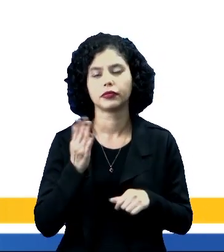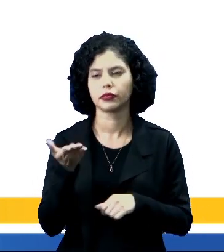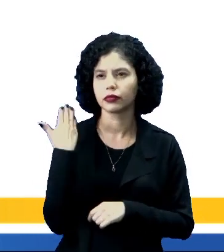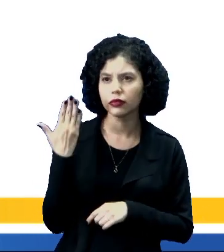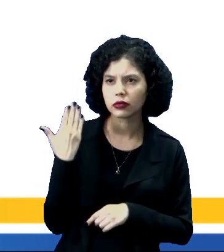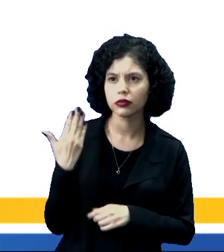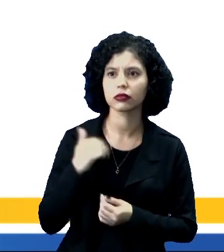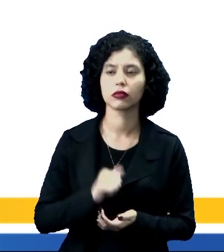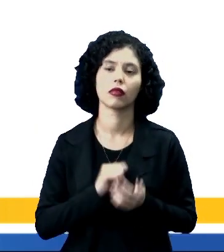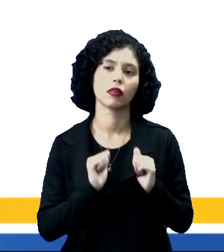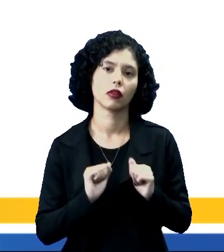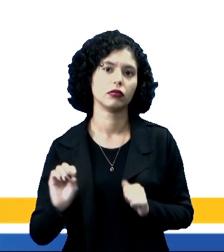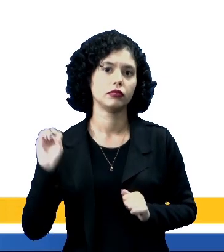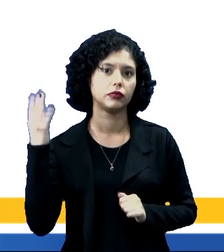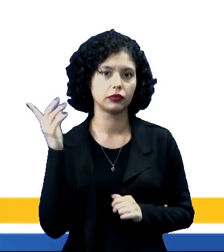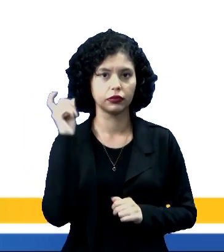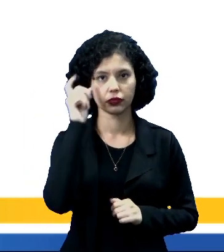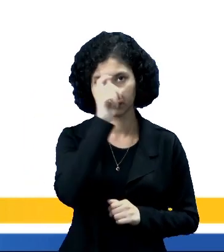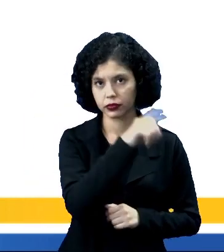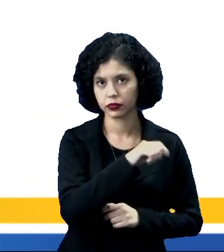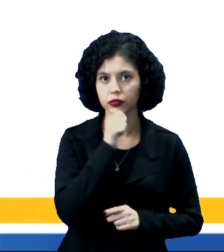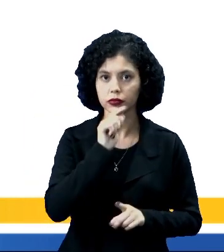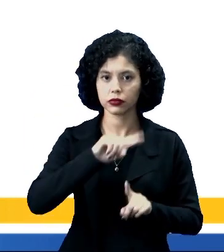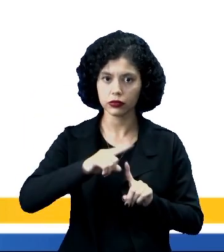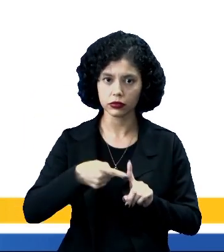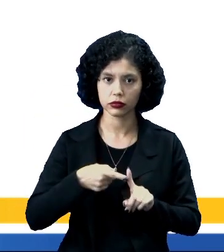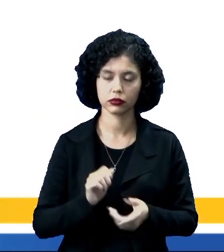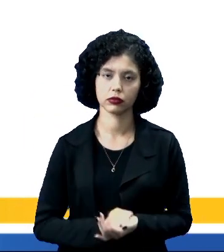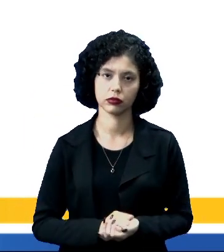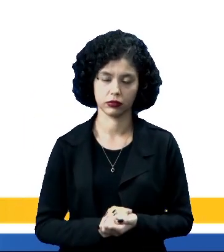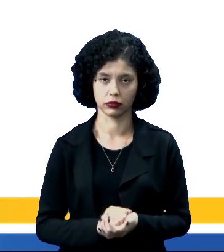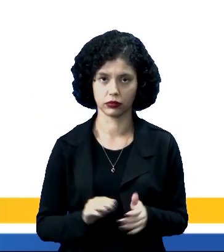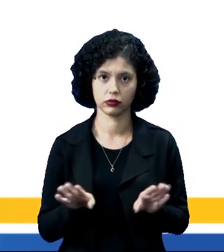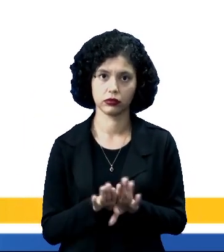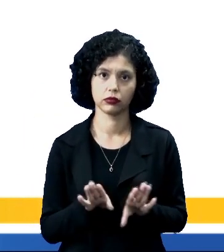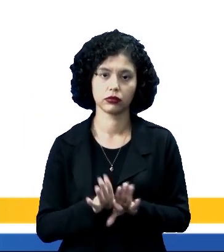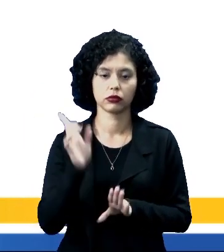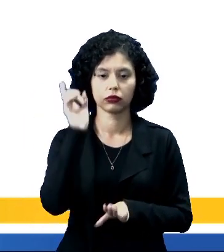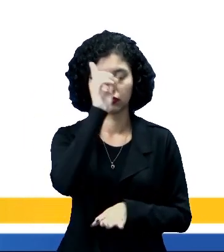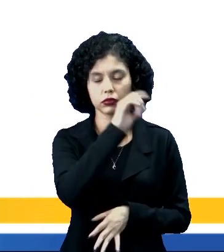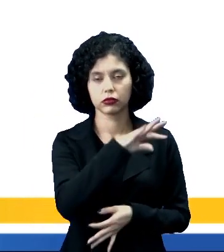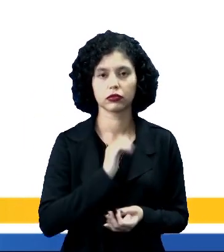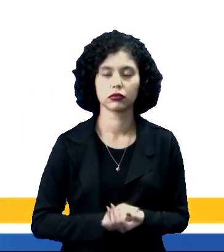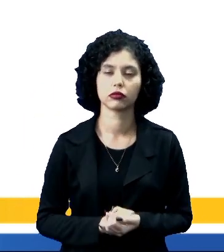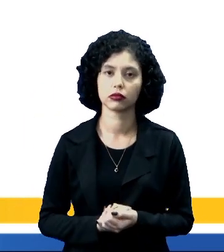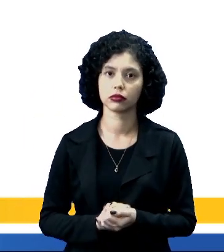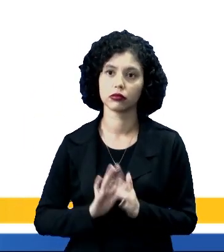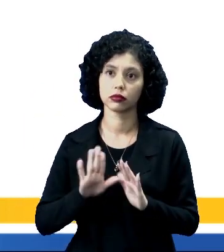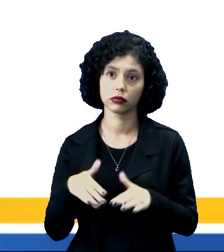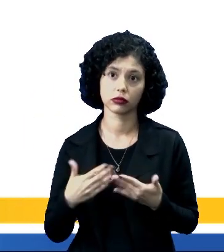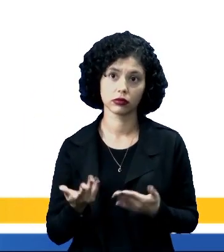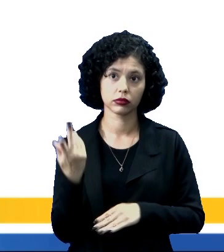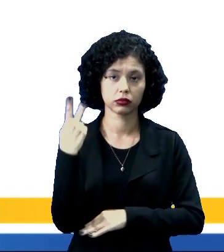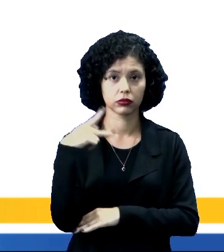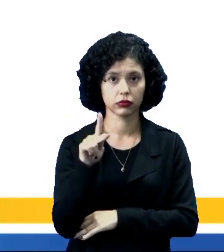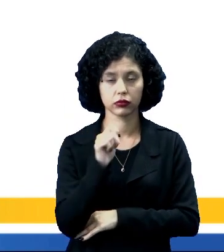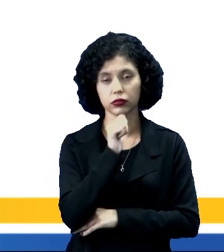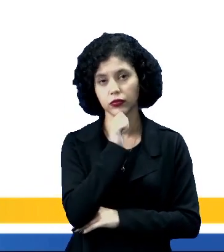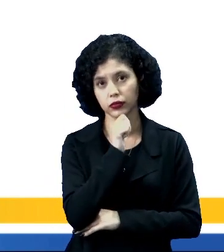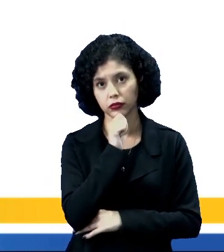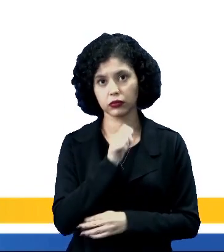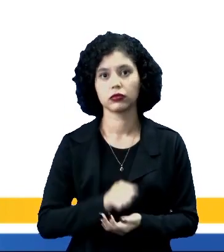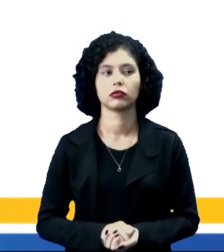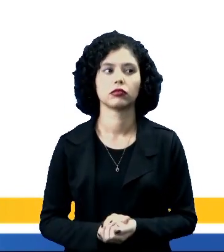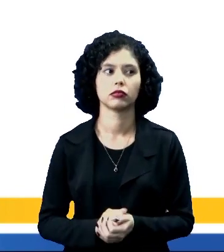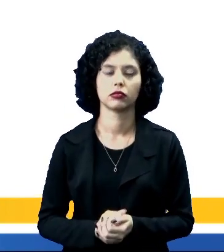mais tarde pode acarretar numa dificuldade de engravidar e também numa dificuldade de determinar qual o período fértil